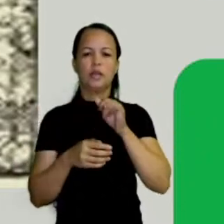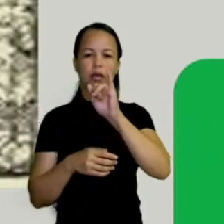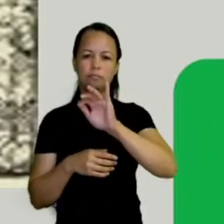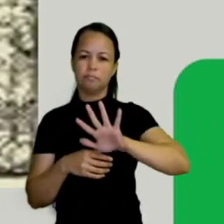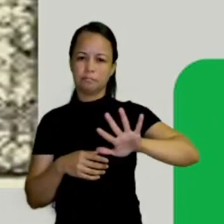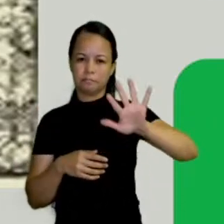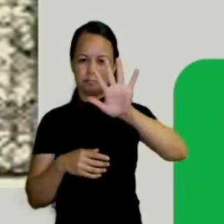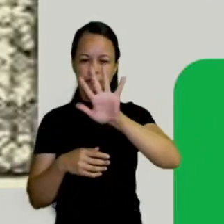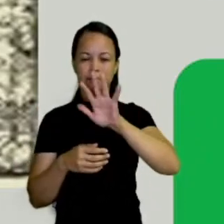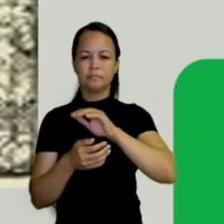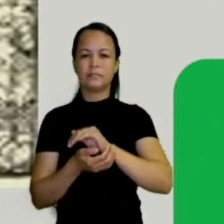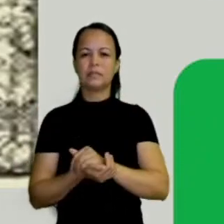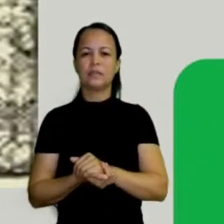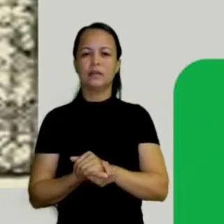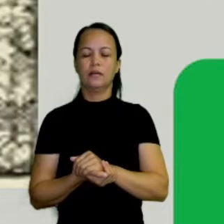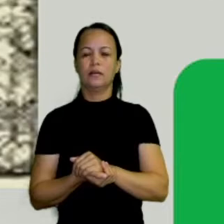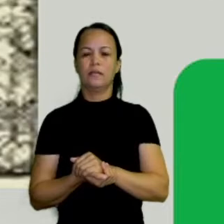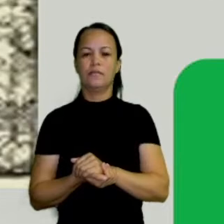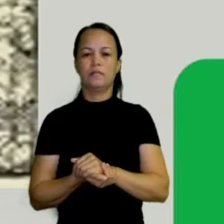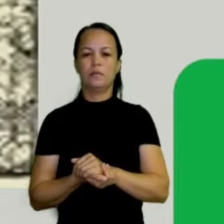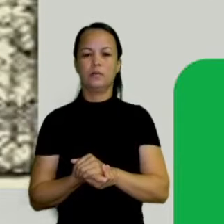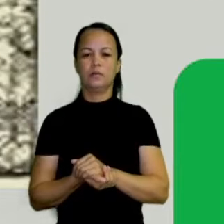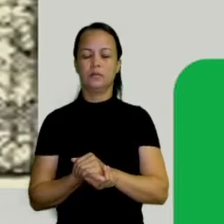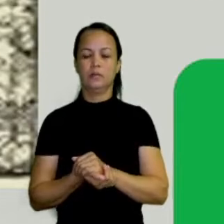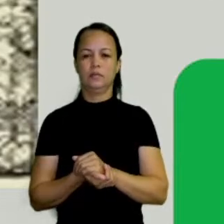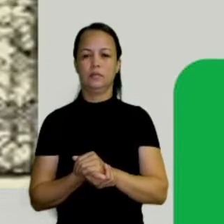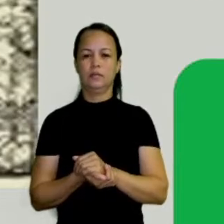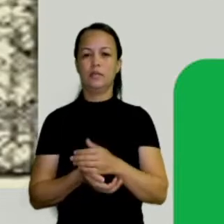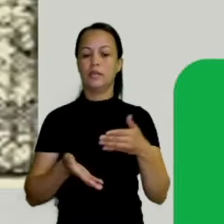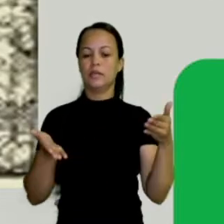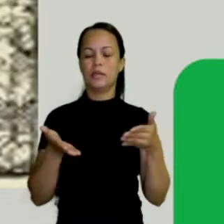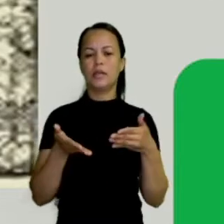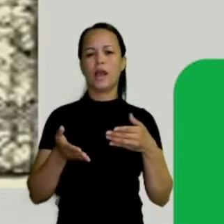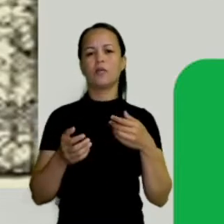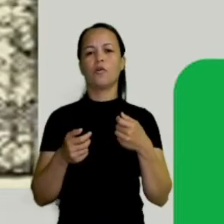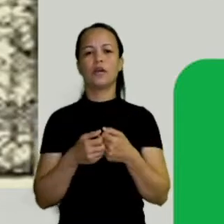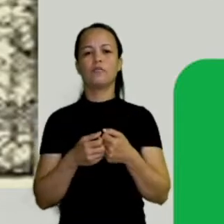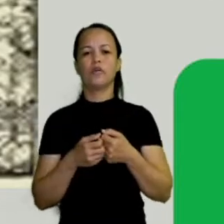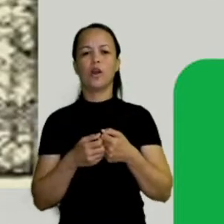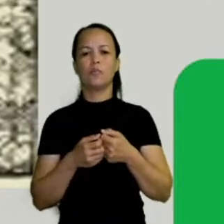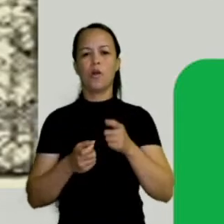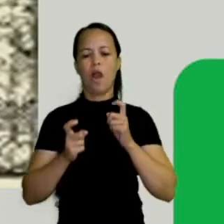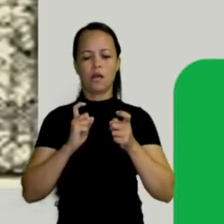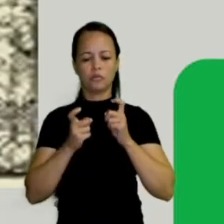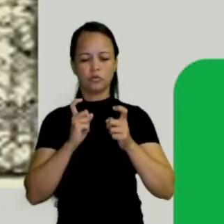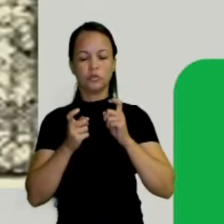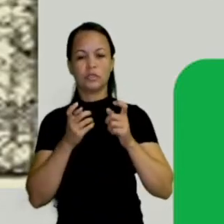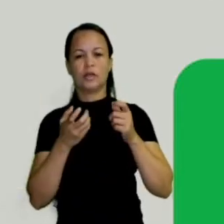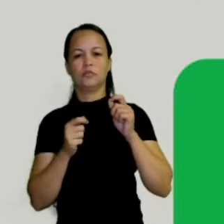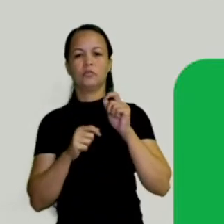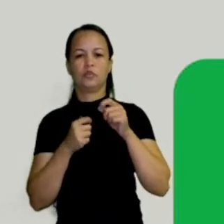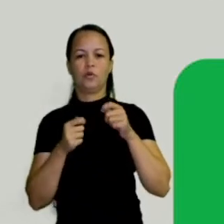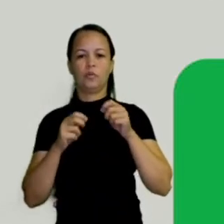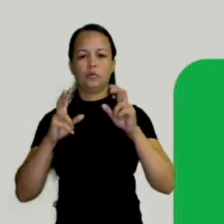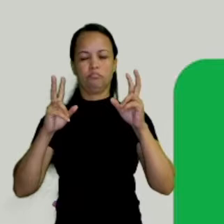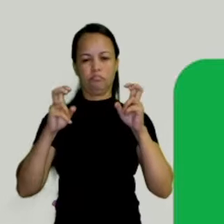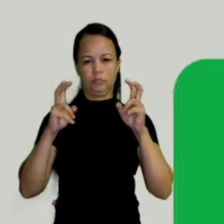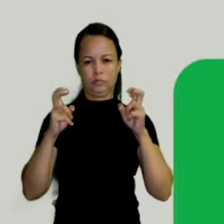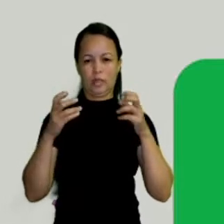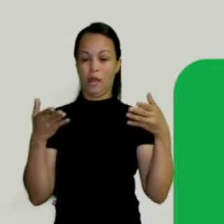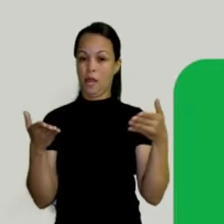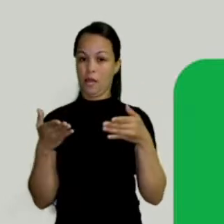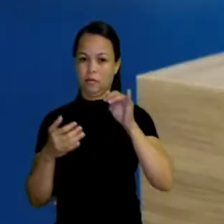imagem, certo? E aí vamos agora à discussão sobre o tema. Agora que vocês já